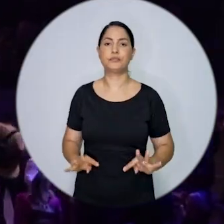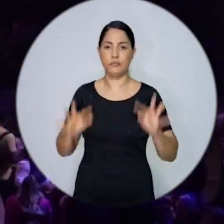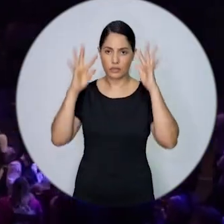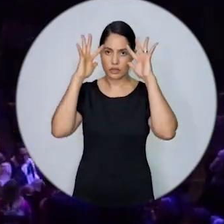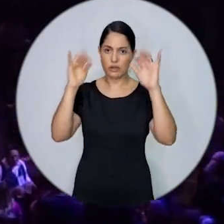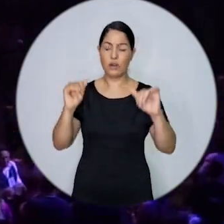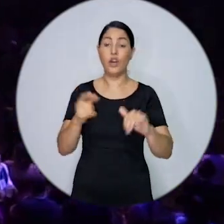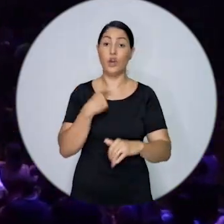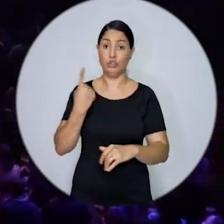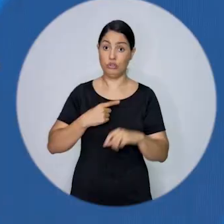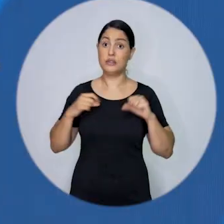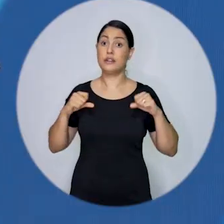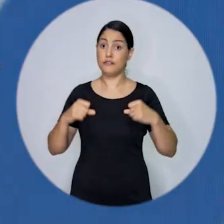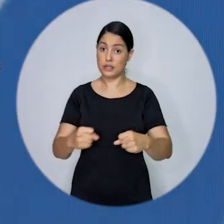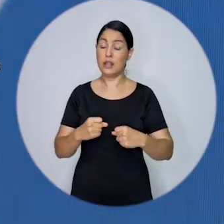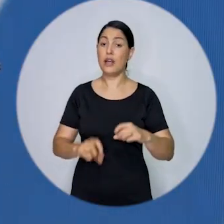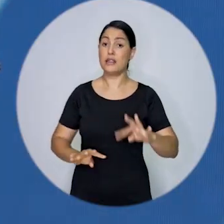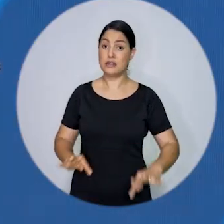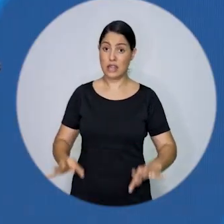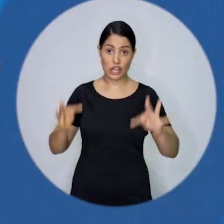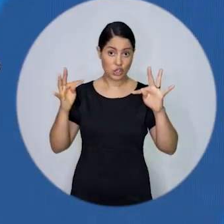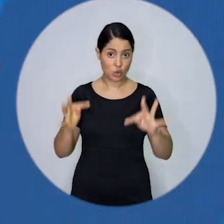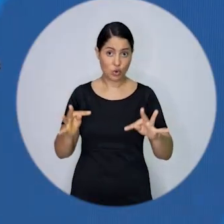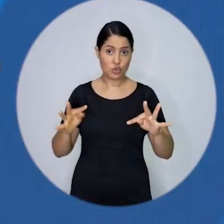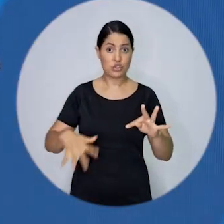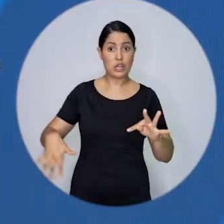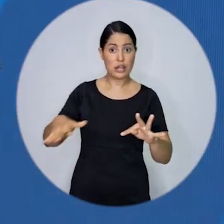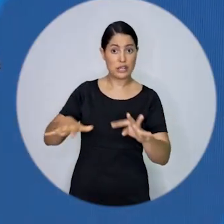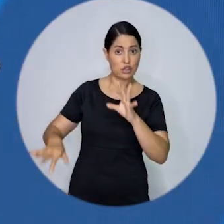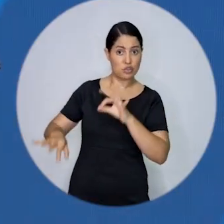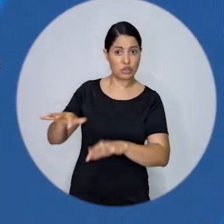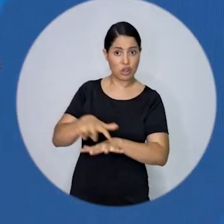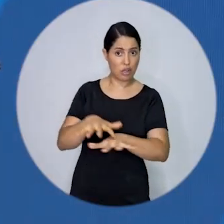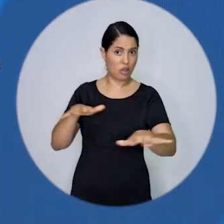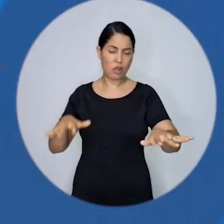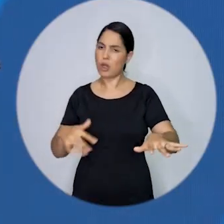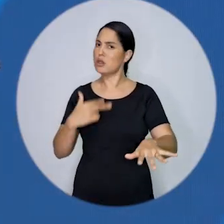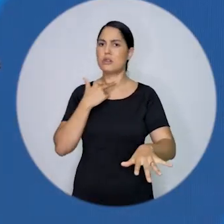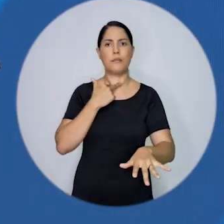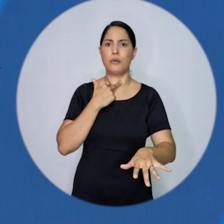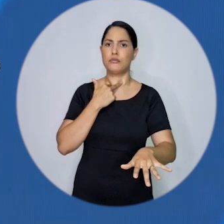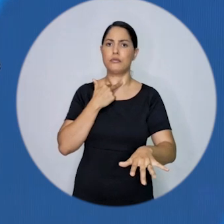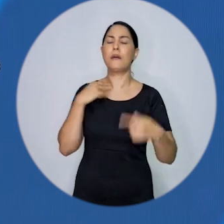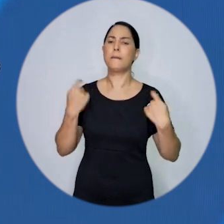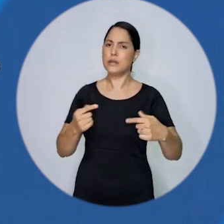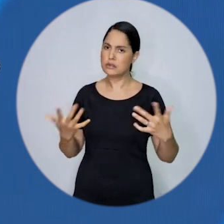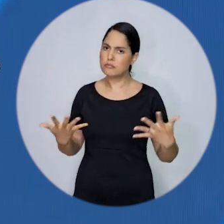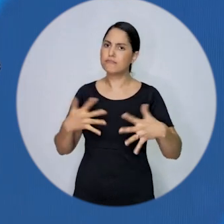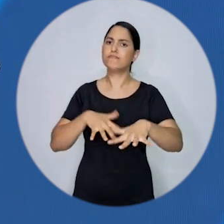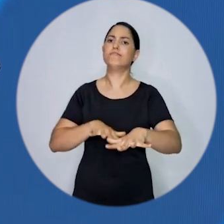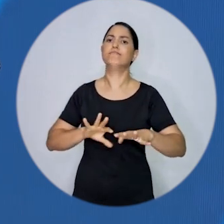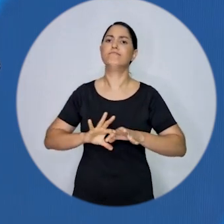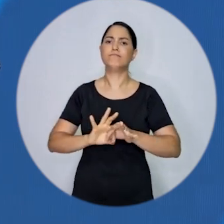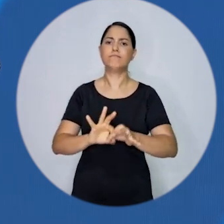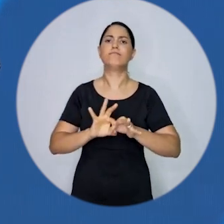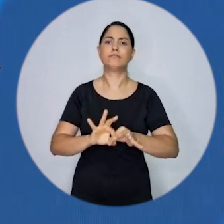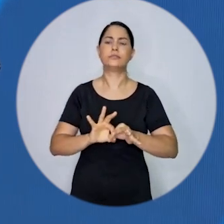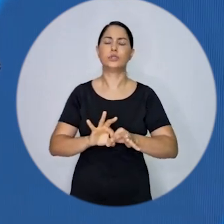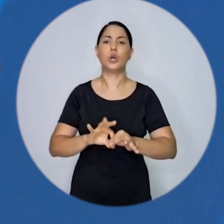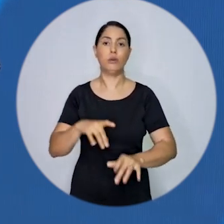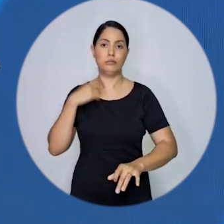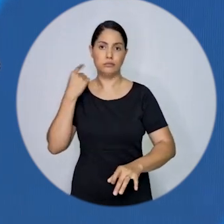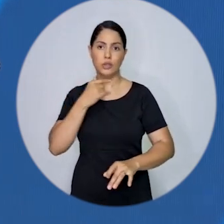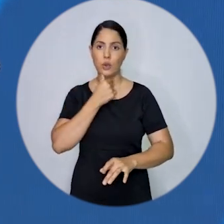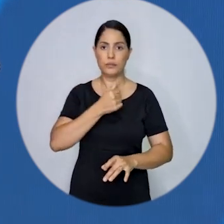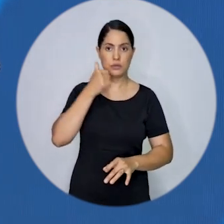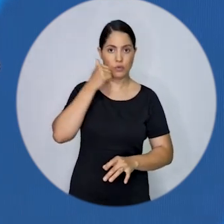tribunais. Defendemos que a tecnologia não exclua o jurisdicionado do sistema de justiça. O que une as advogadas